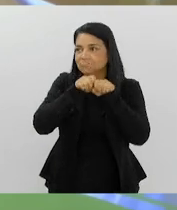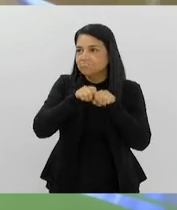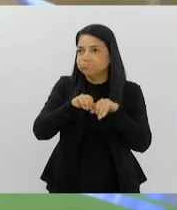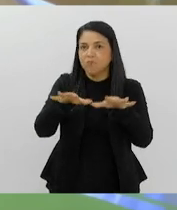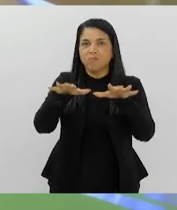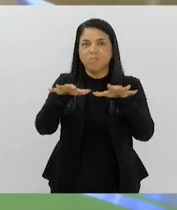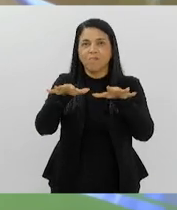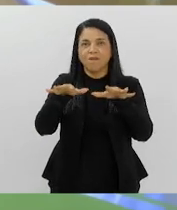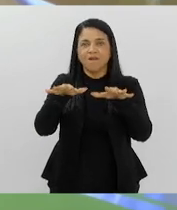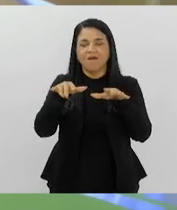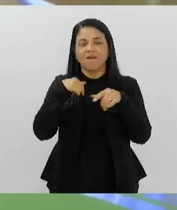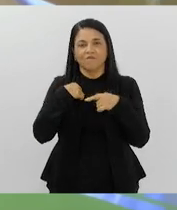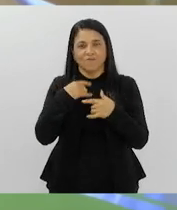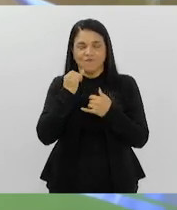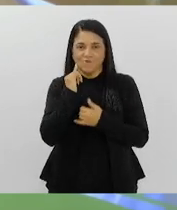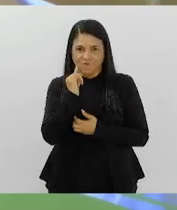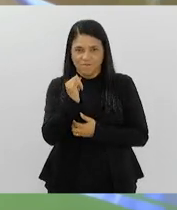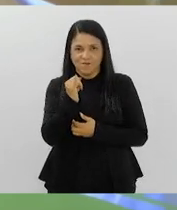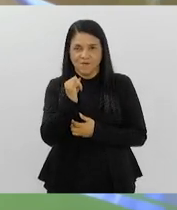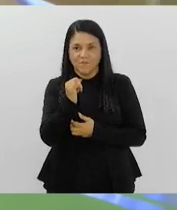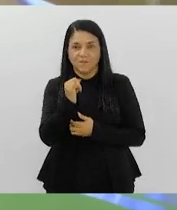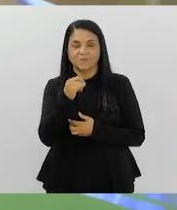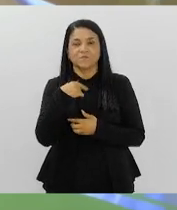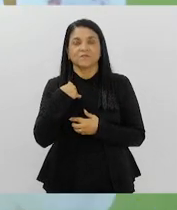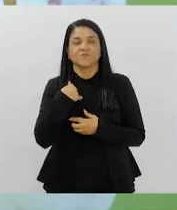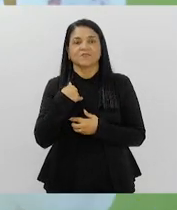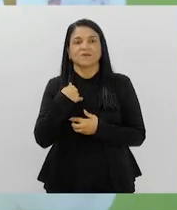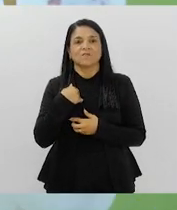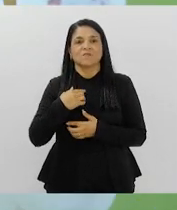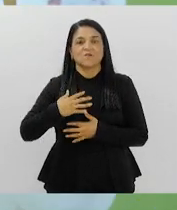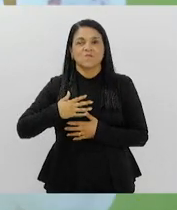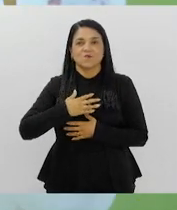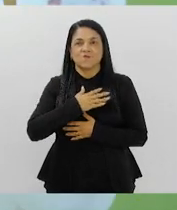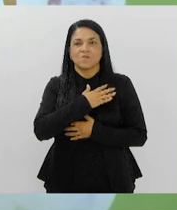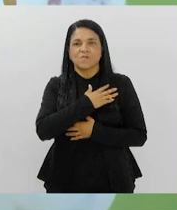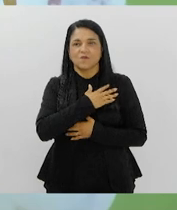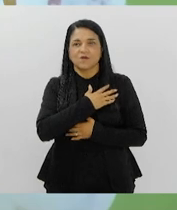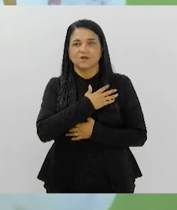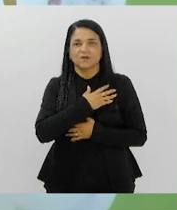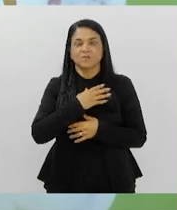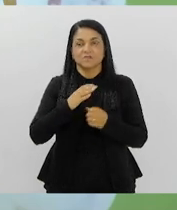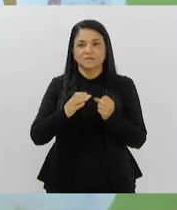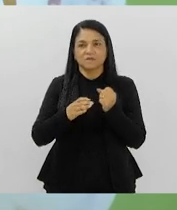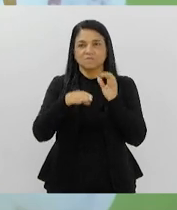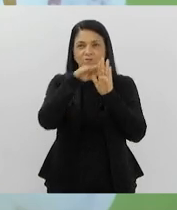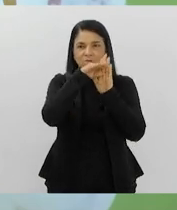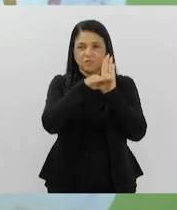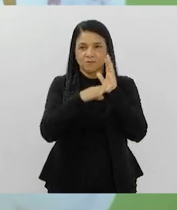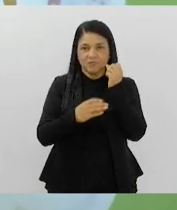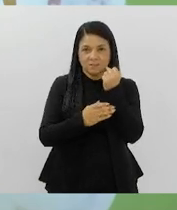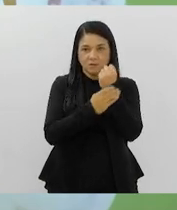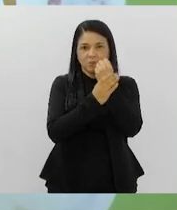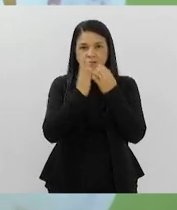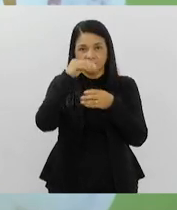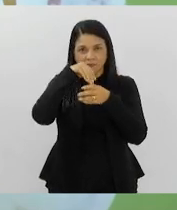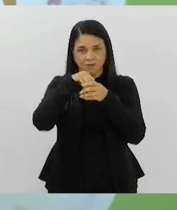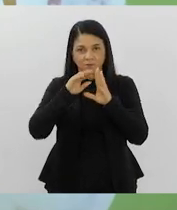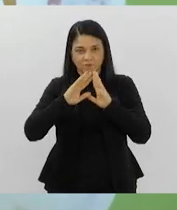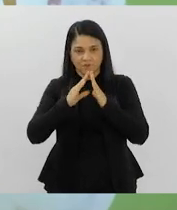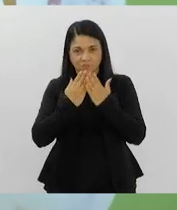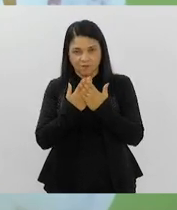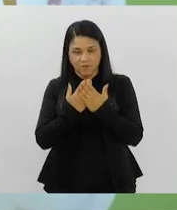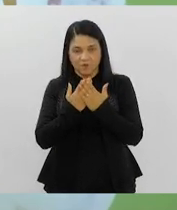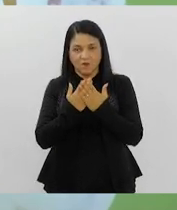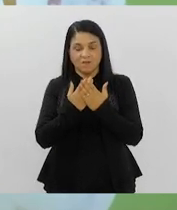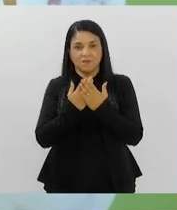Então, vou citá-lo aqui sempre, coronel Taopa, criou um programa chamado Segurança na Escola, onde, ao invés de fazer